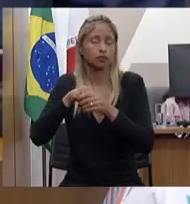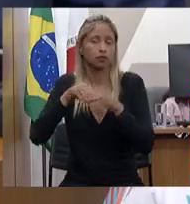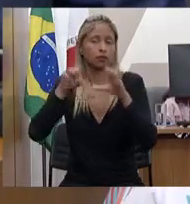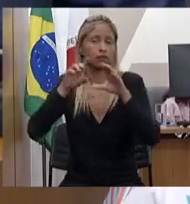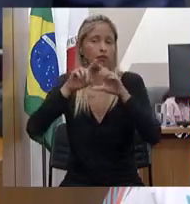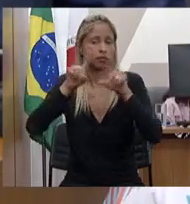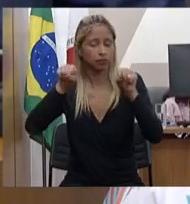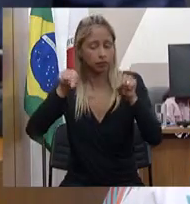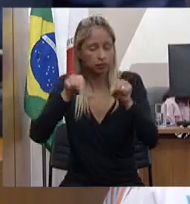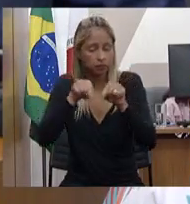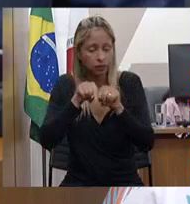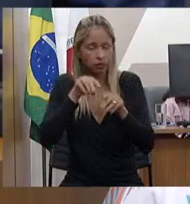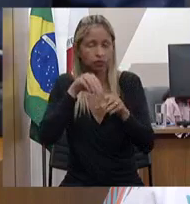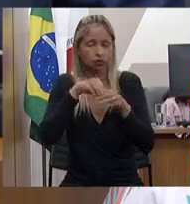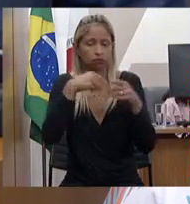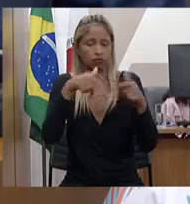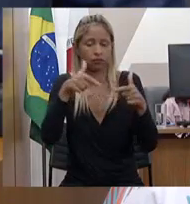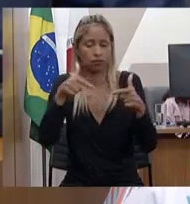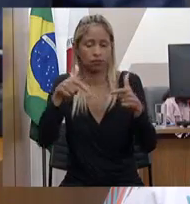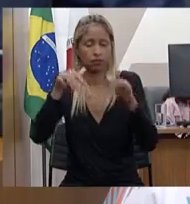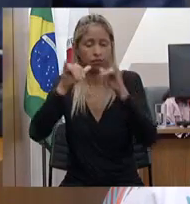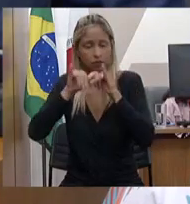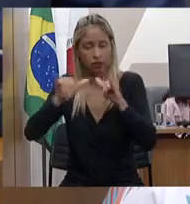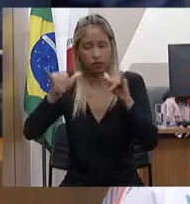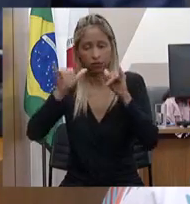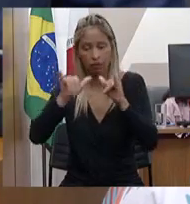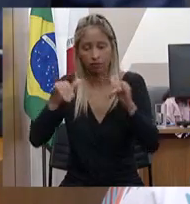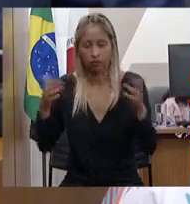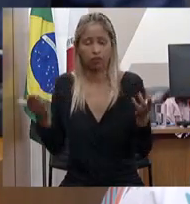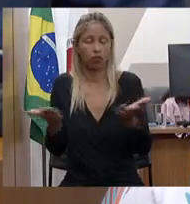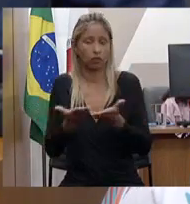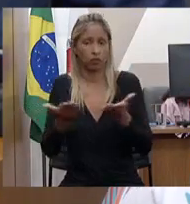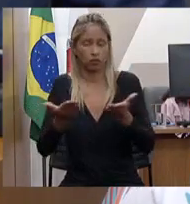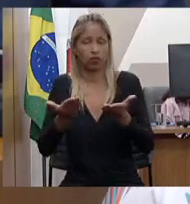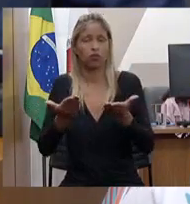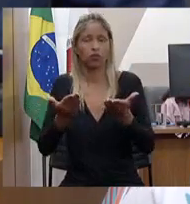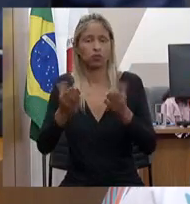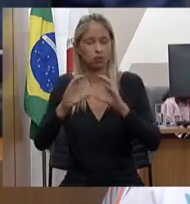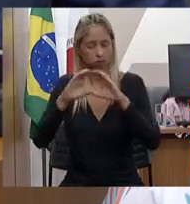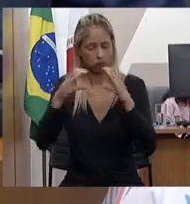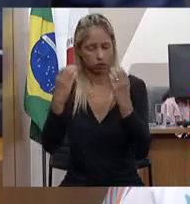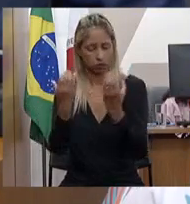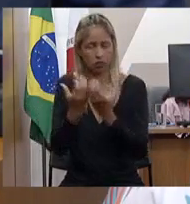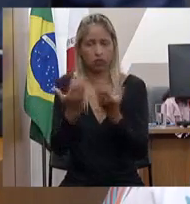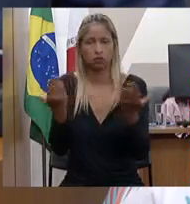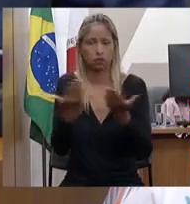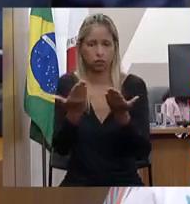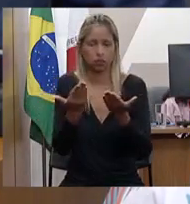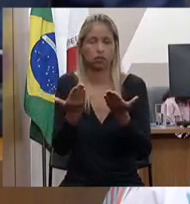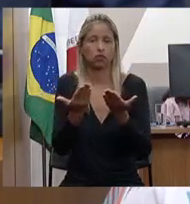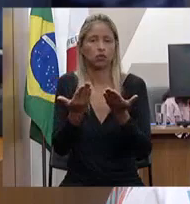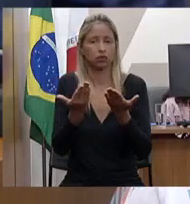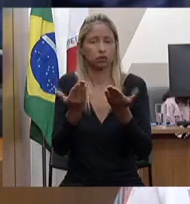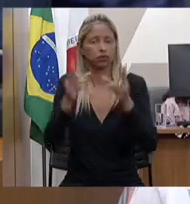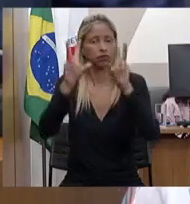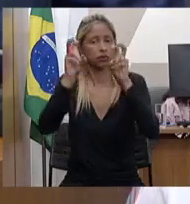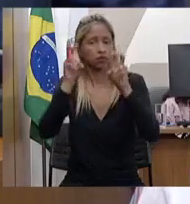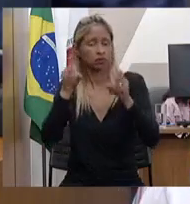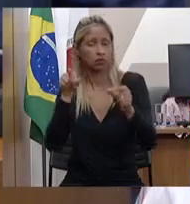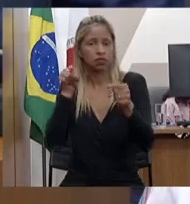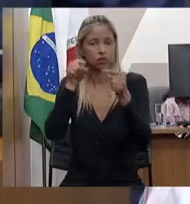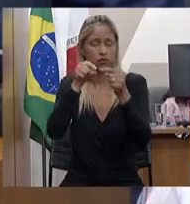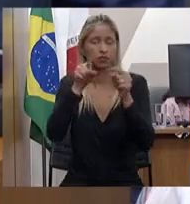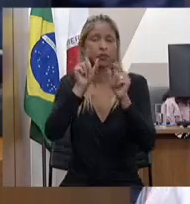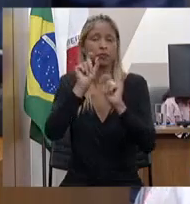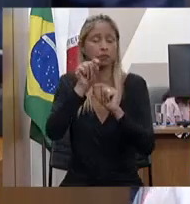de trabalho o que eu tenho dizer né que hoje o debate ele está voltado a isso e eu